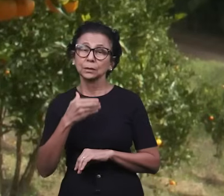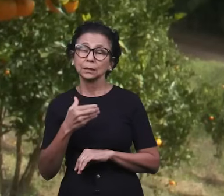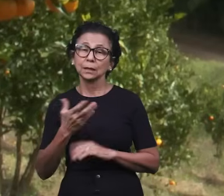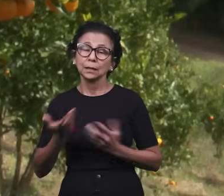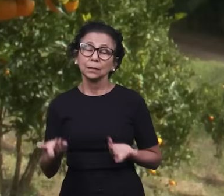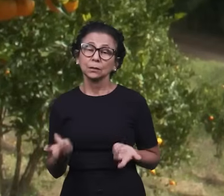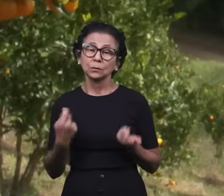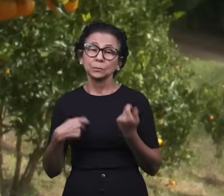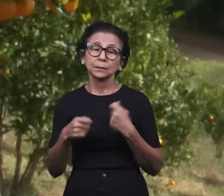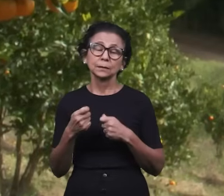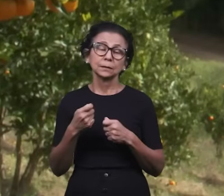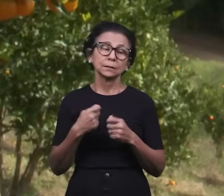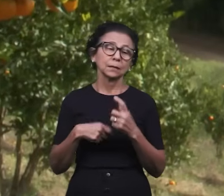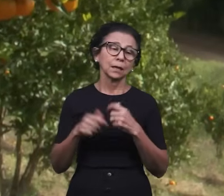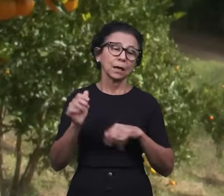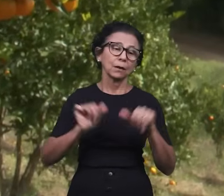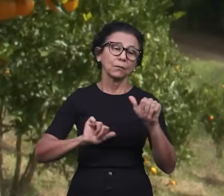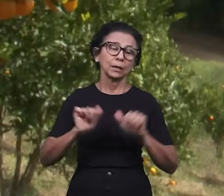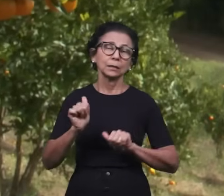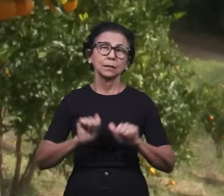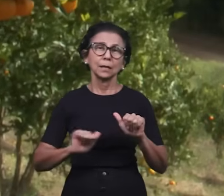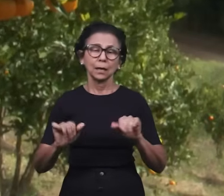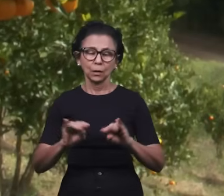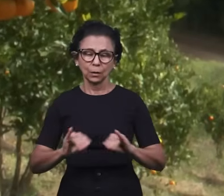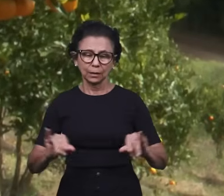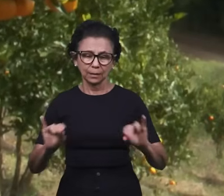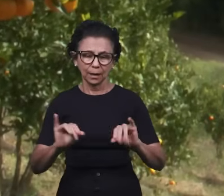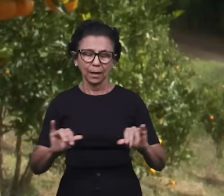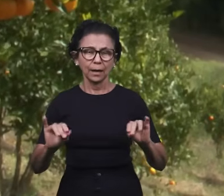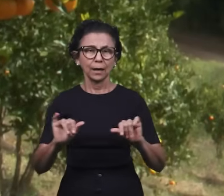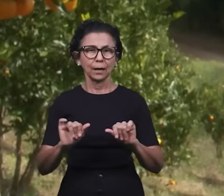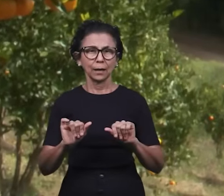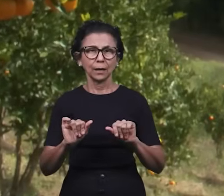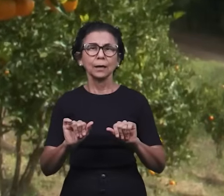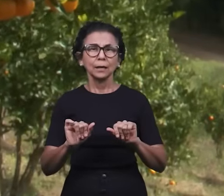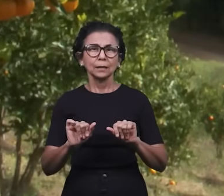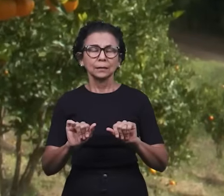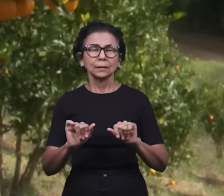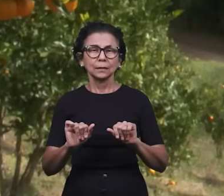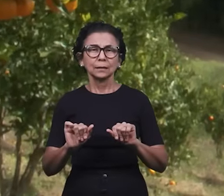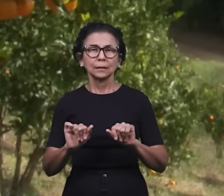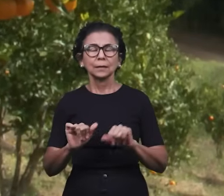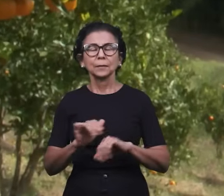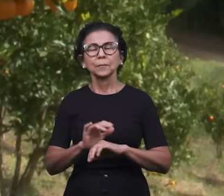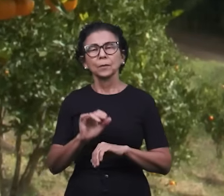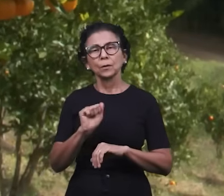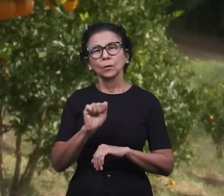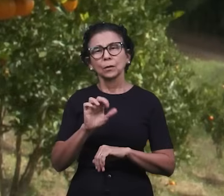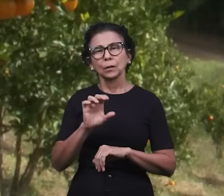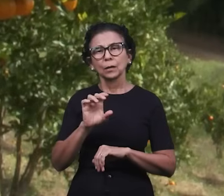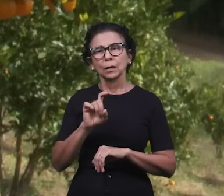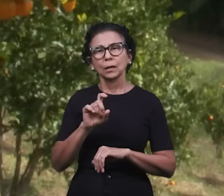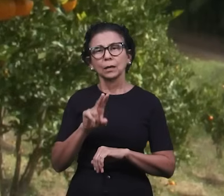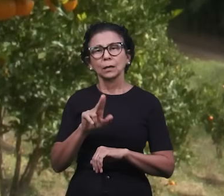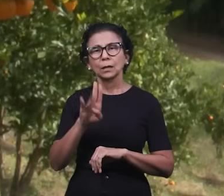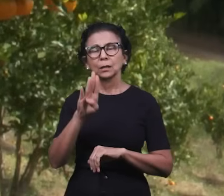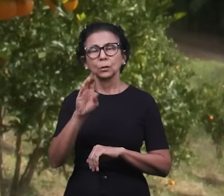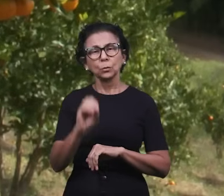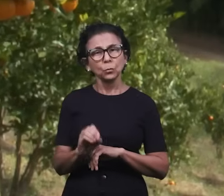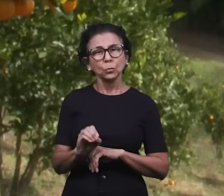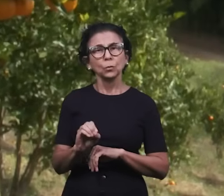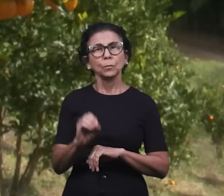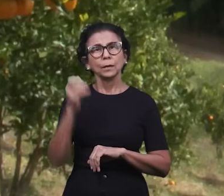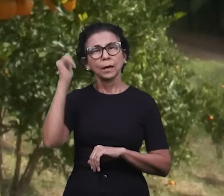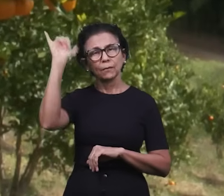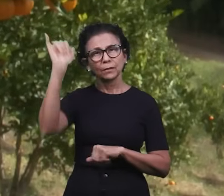praga que vem acometer aqui as lavouras da nossa região. Então, o papel do extensionista é, através do conhecimento gerado